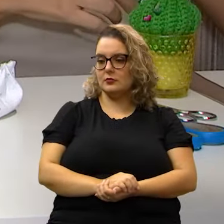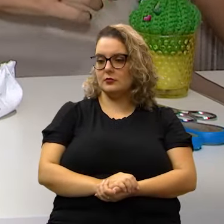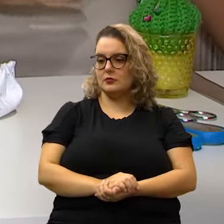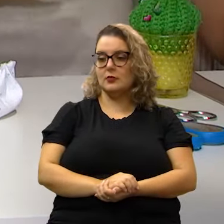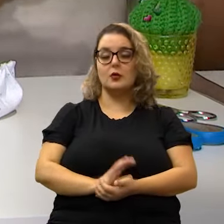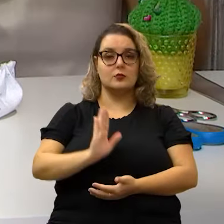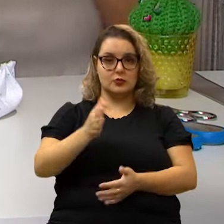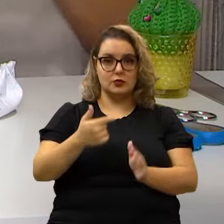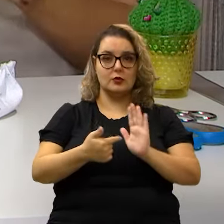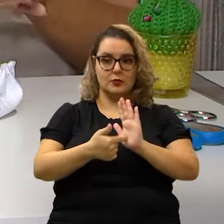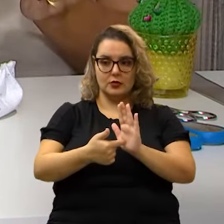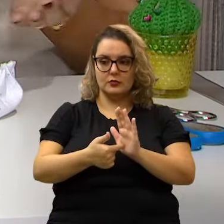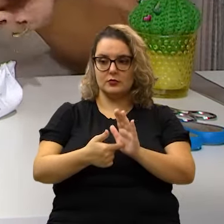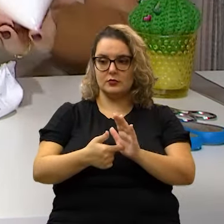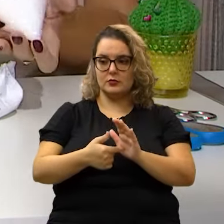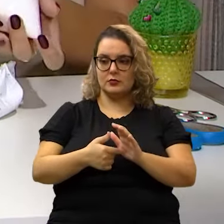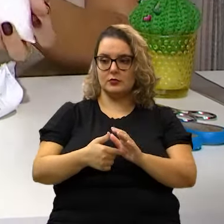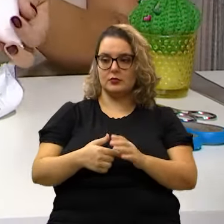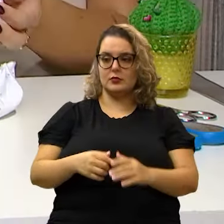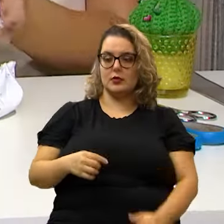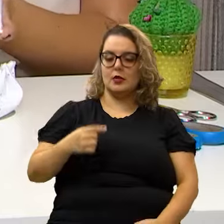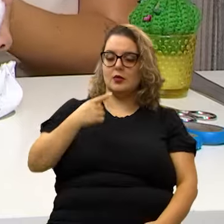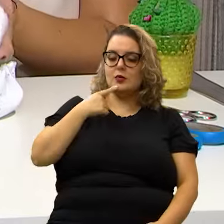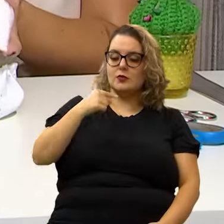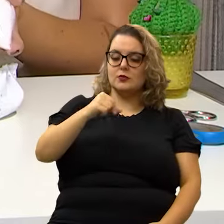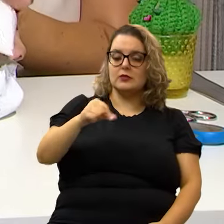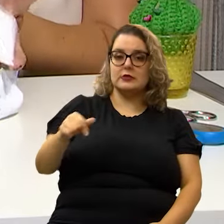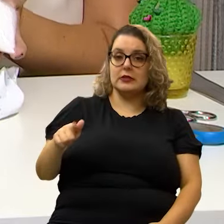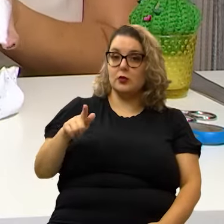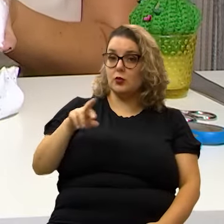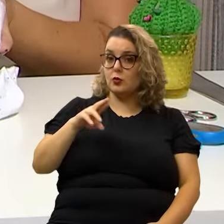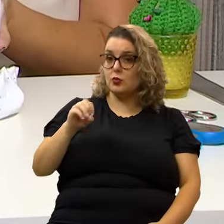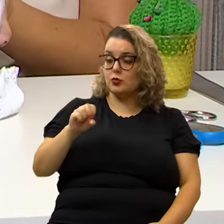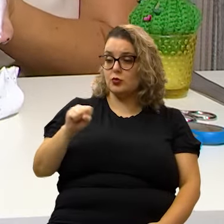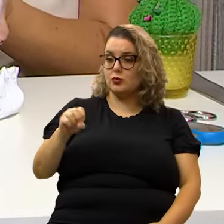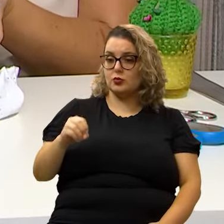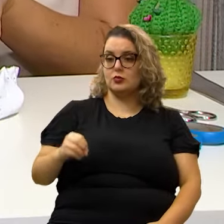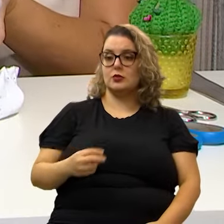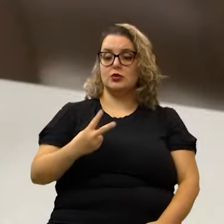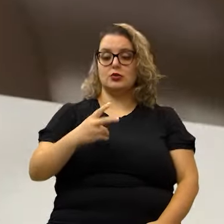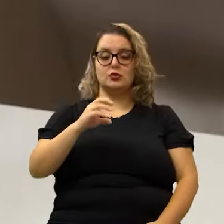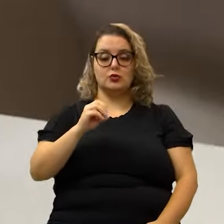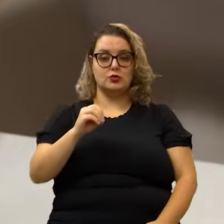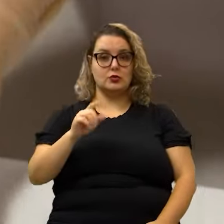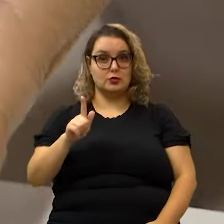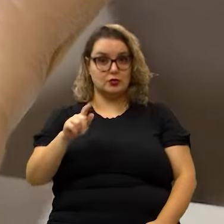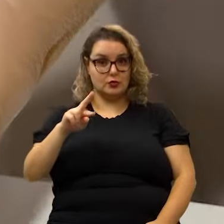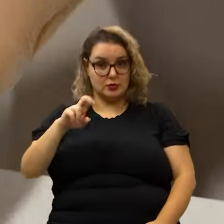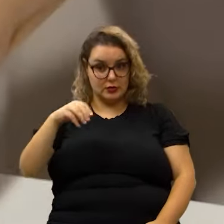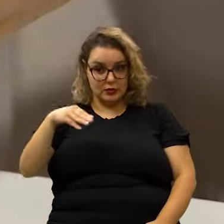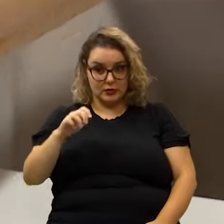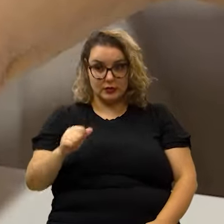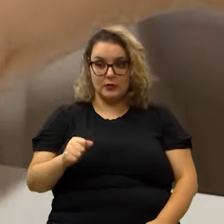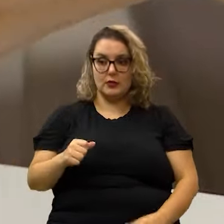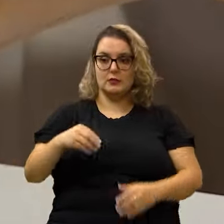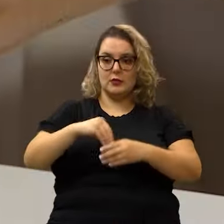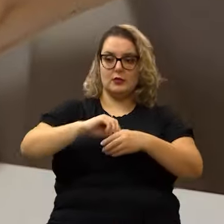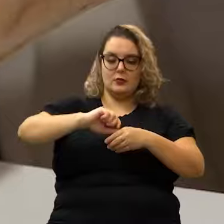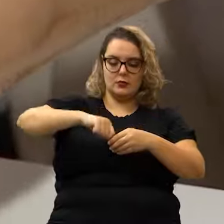a gente já havia mostrado, aqui a gente tem o sal grosso, ele tá numa medida de 200 gramas, a gente coloca